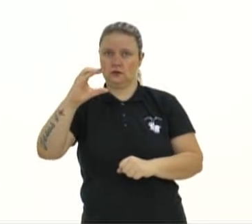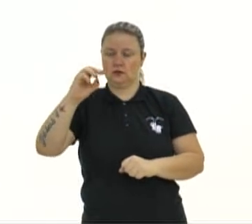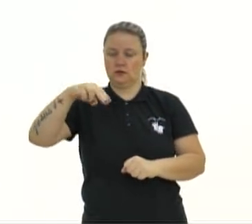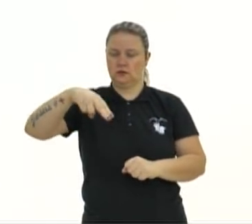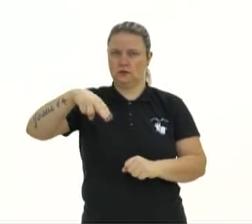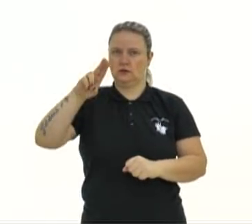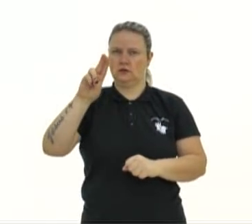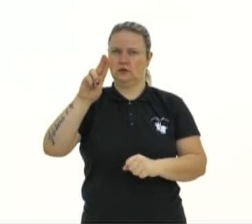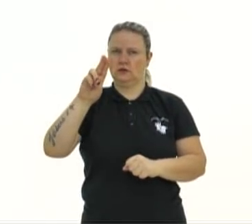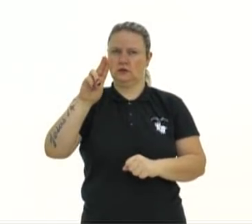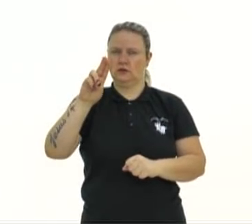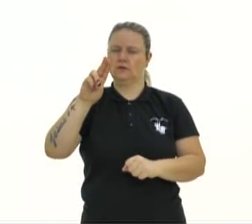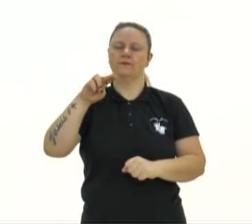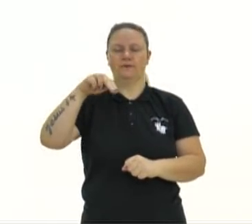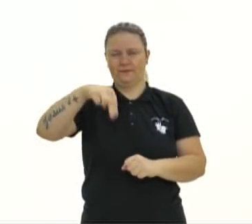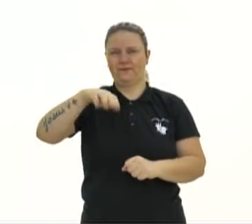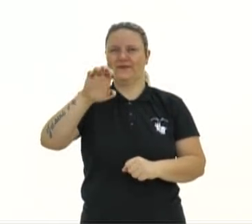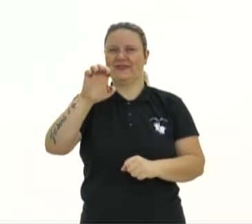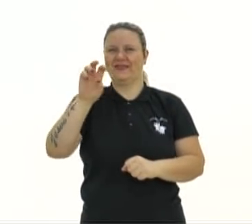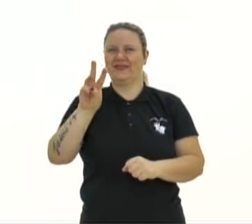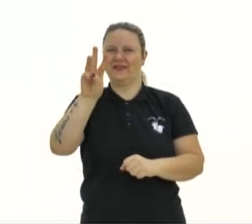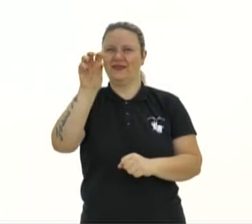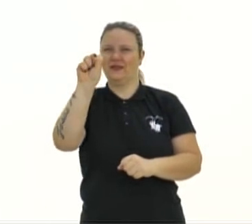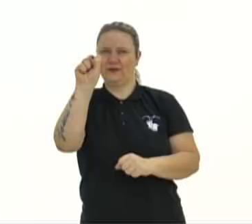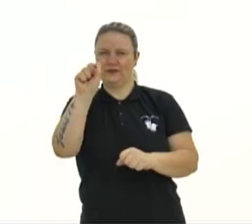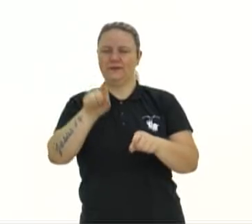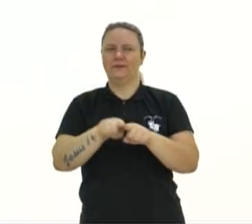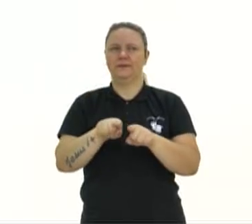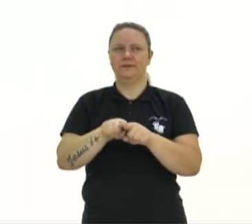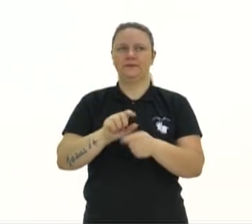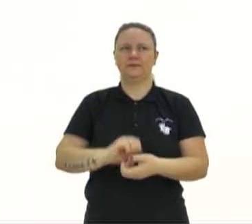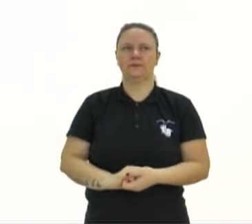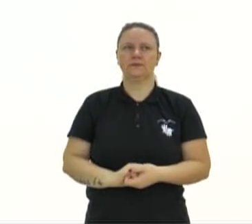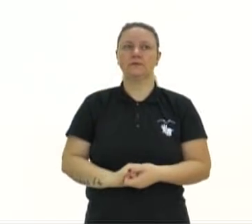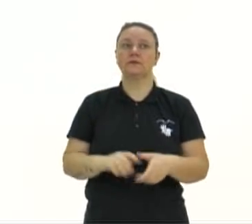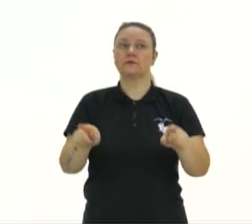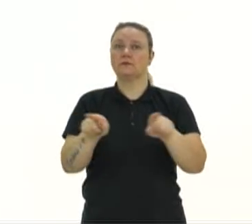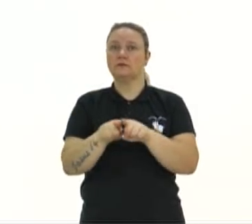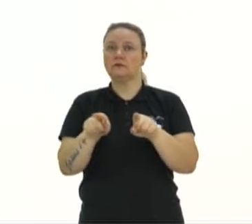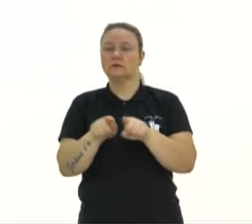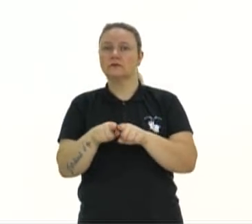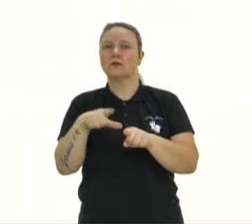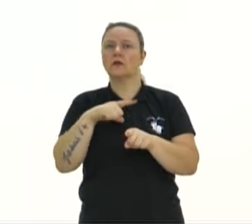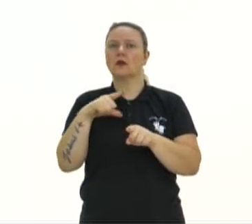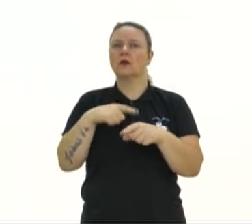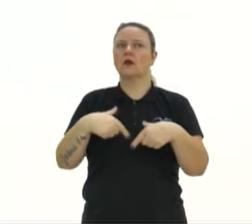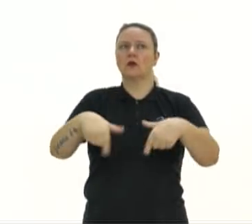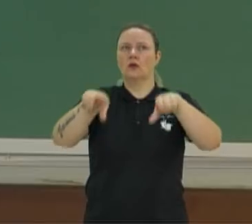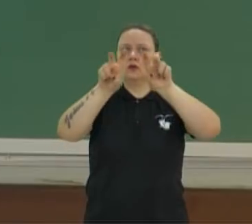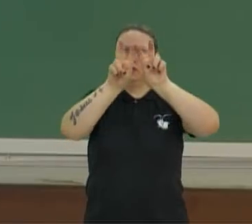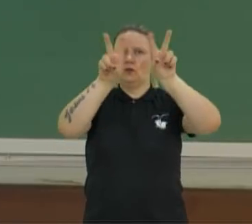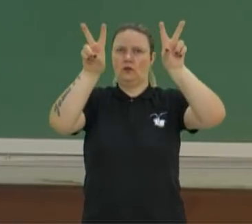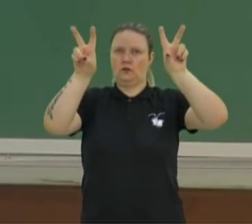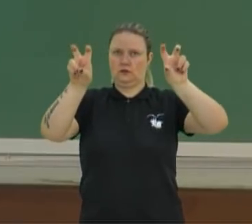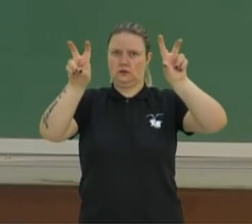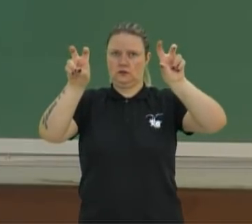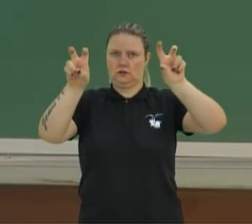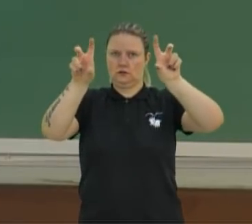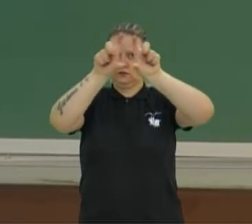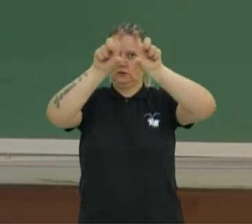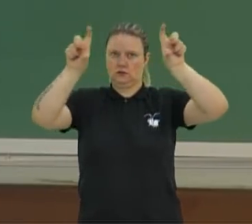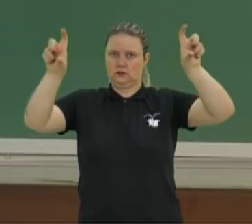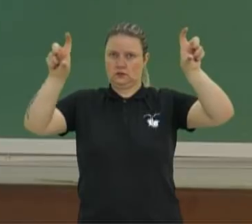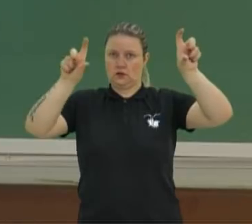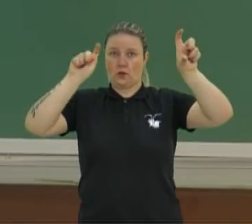Já no início, nós temos o título, que também chamamos de manchete, e a linha fina, um subtítulo da notícia. Se